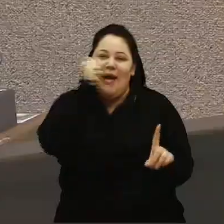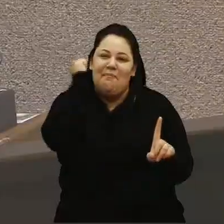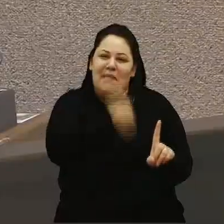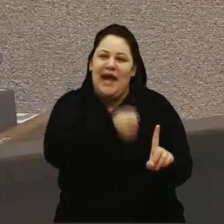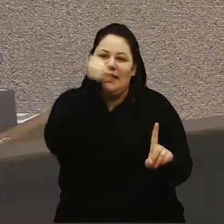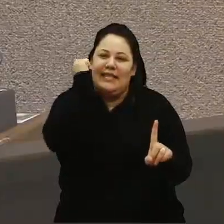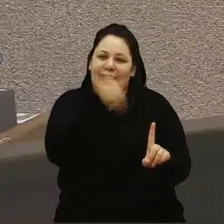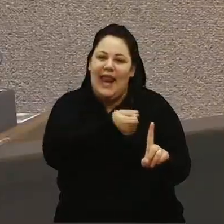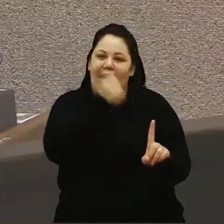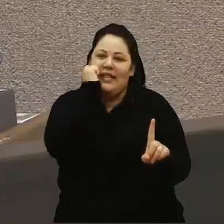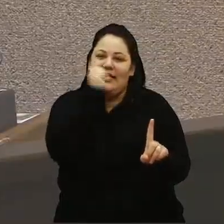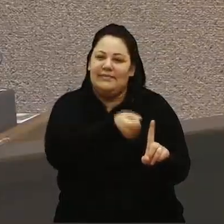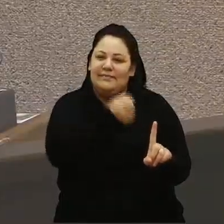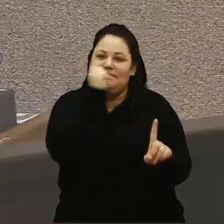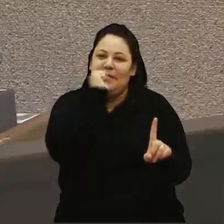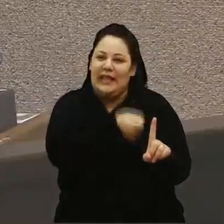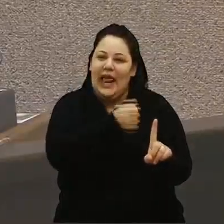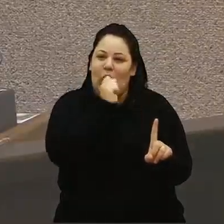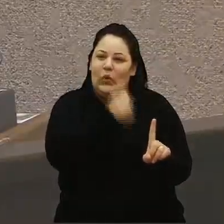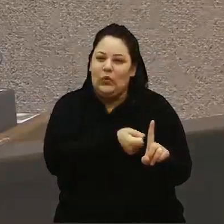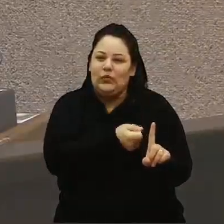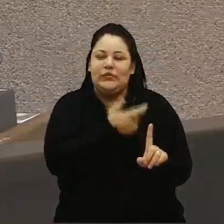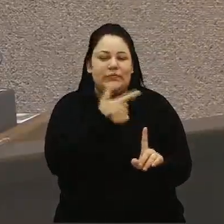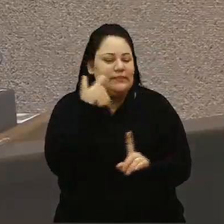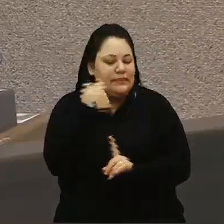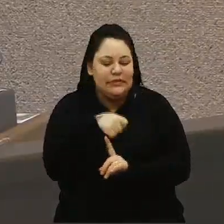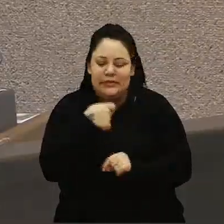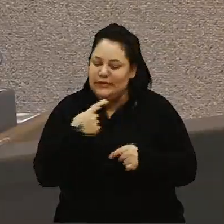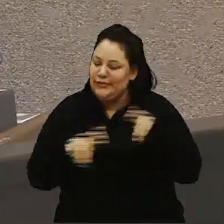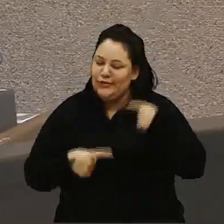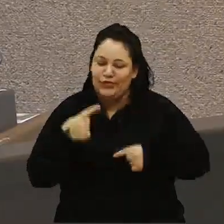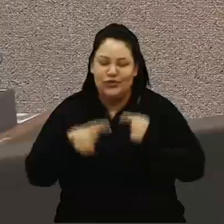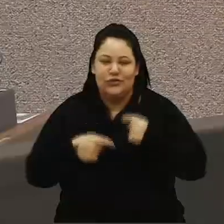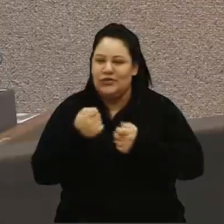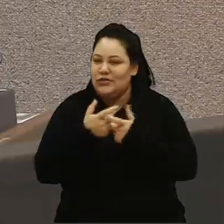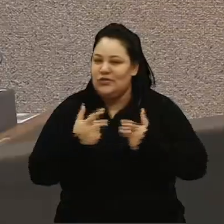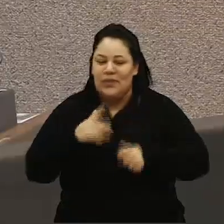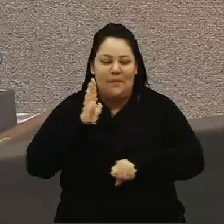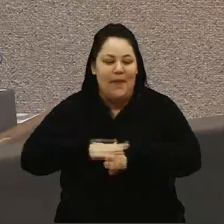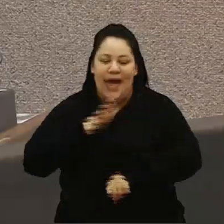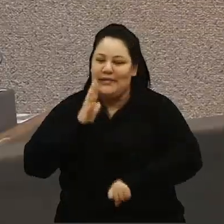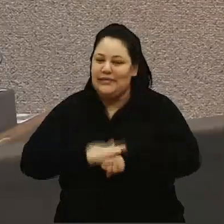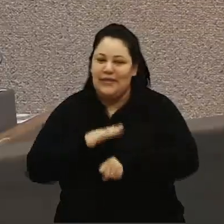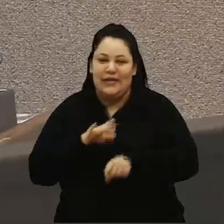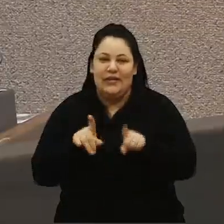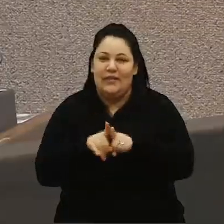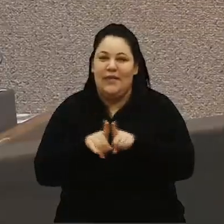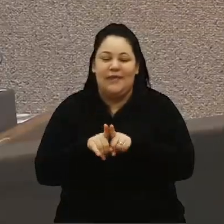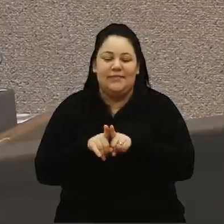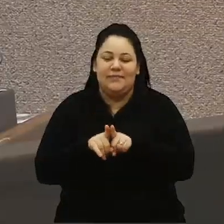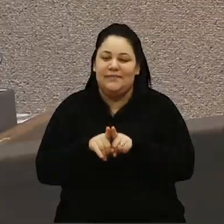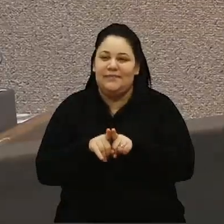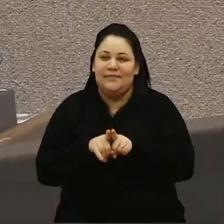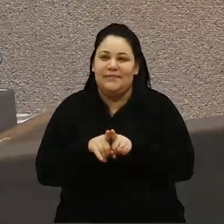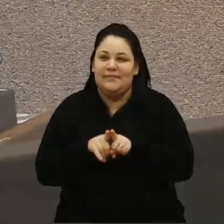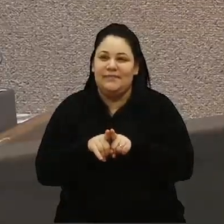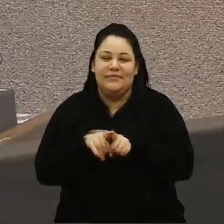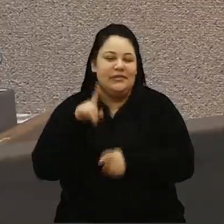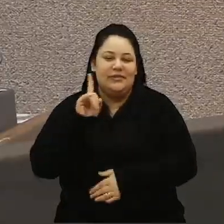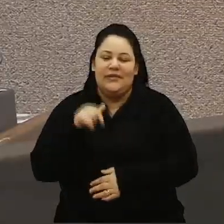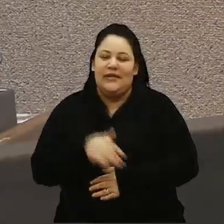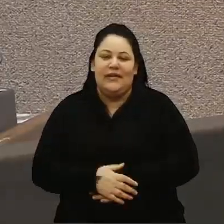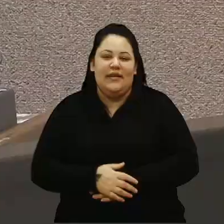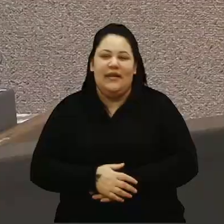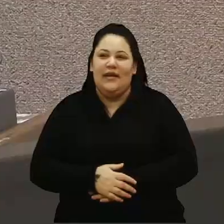Então essas situações precisam ser discutidas cada vez mais, e isso não é desculpa,